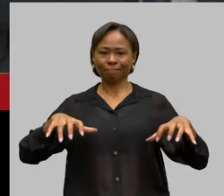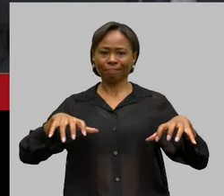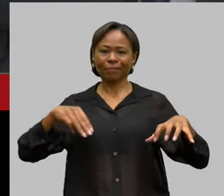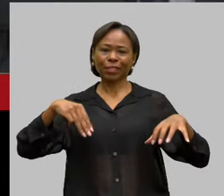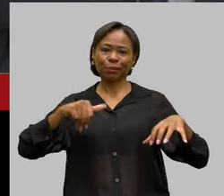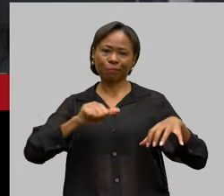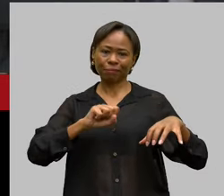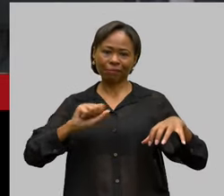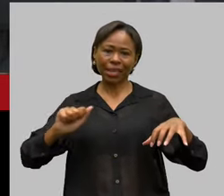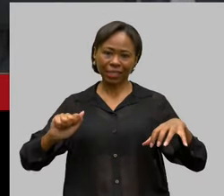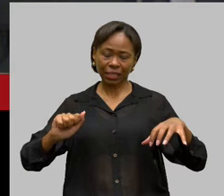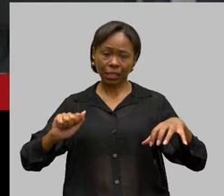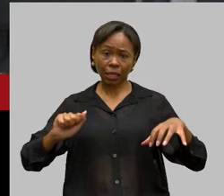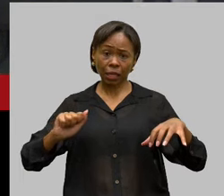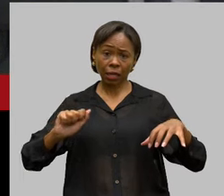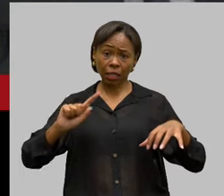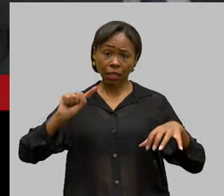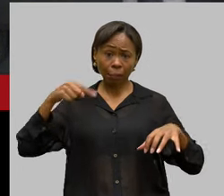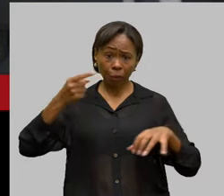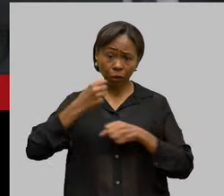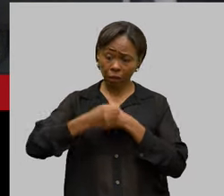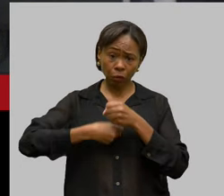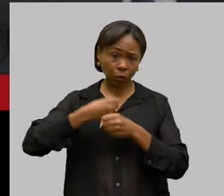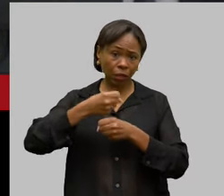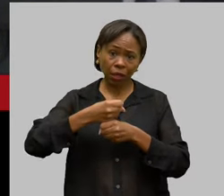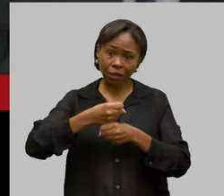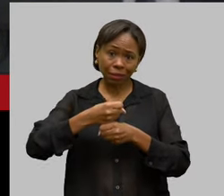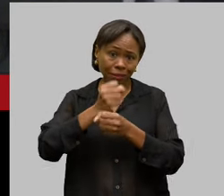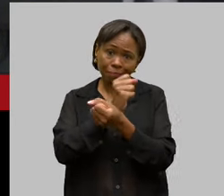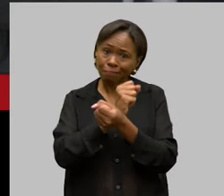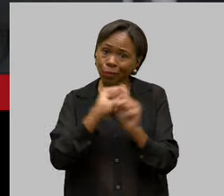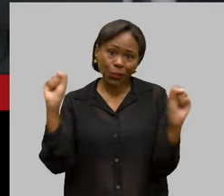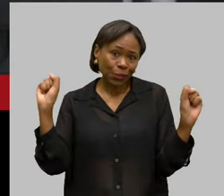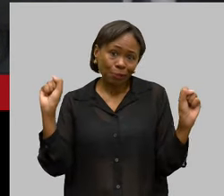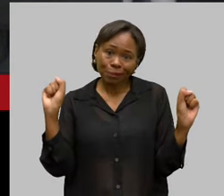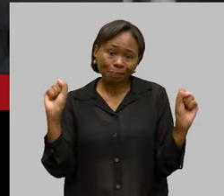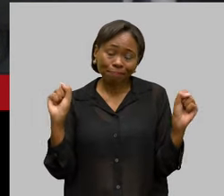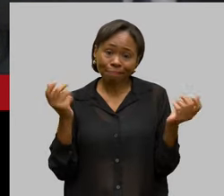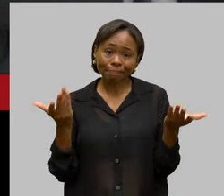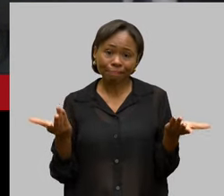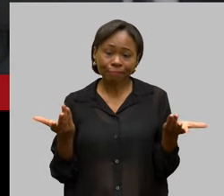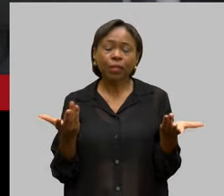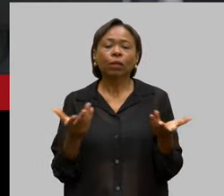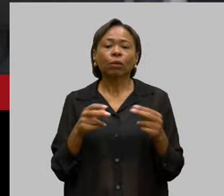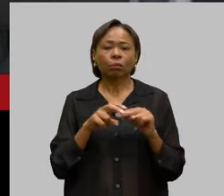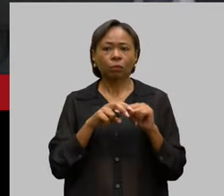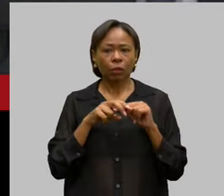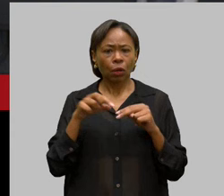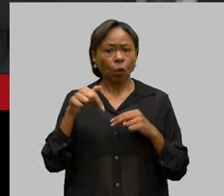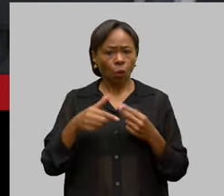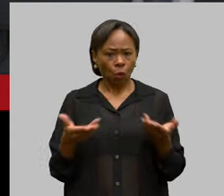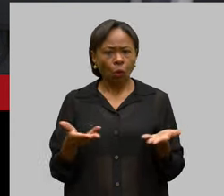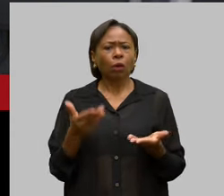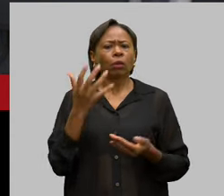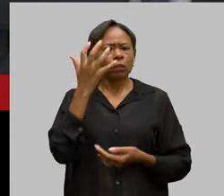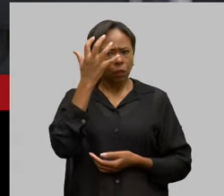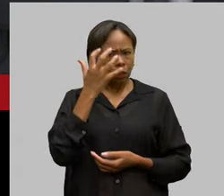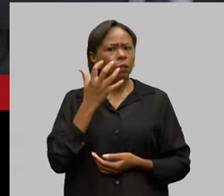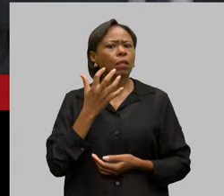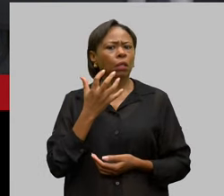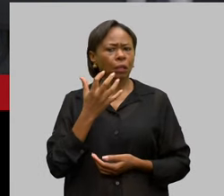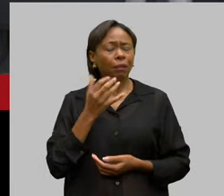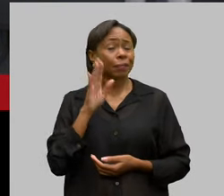você não tem mais para onde correr Então eu acho que a seriedade do momento principalmente para quem é